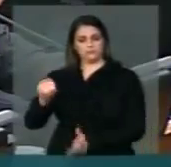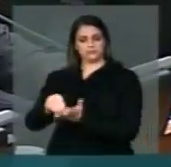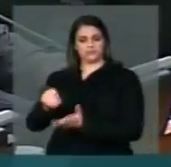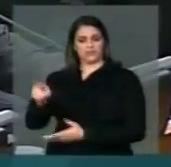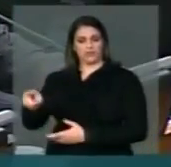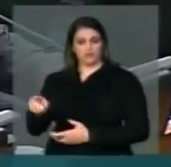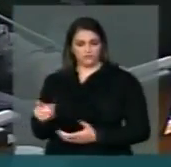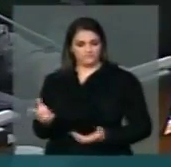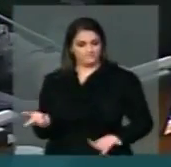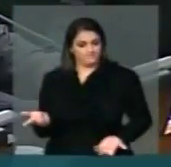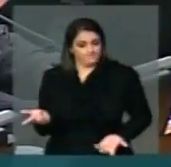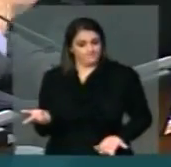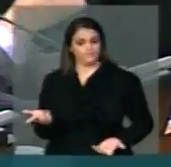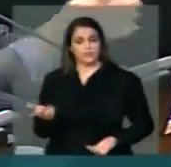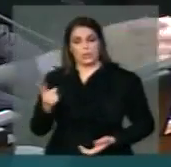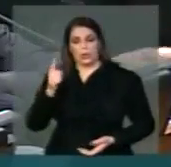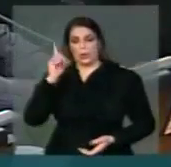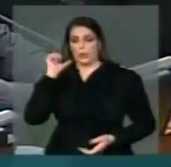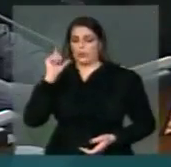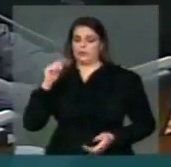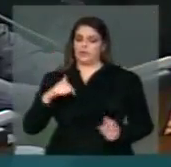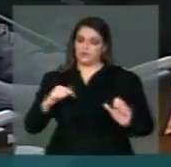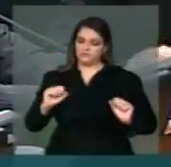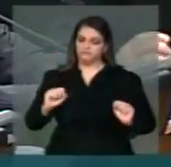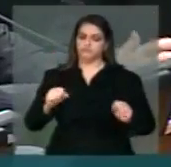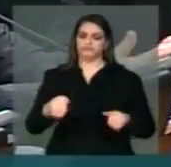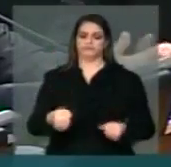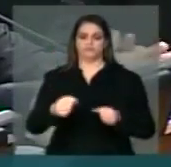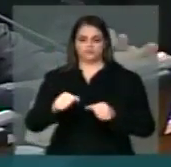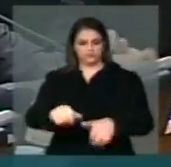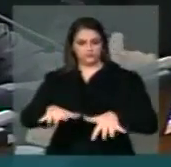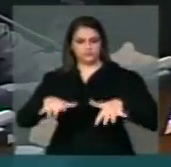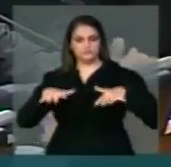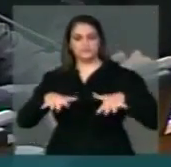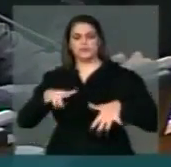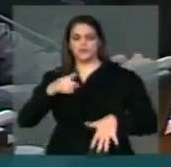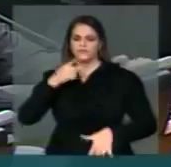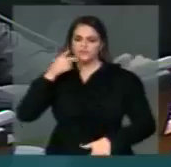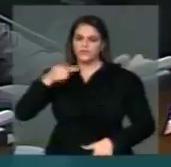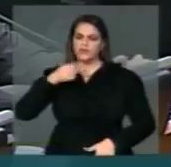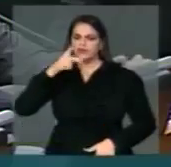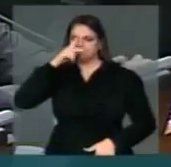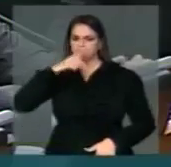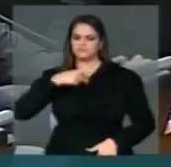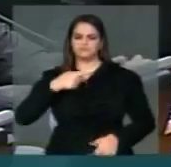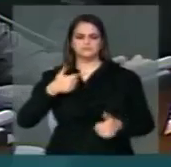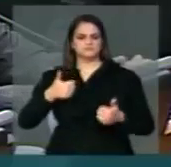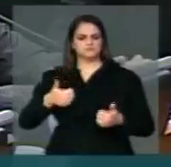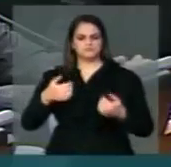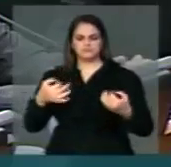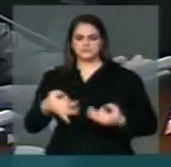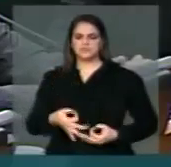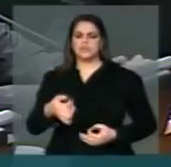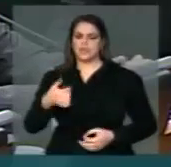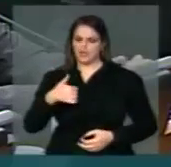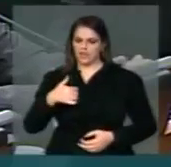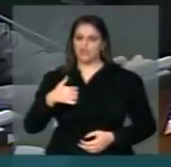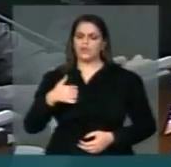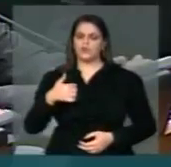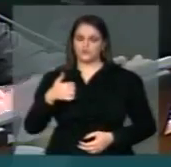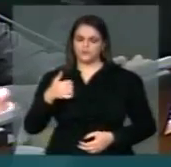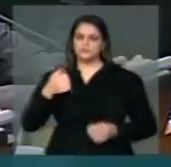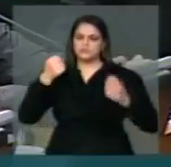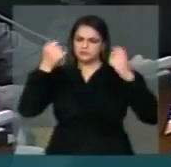minha pessoa, da minha conduta nesta casa, no plenário, disse que aqui na CPI viria fazer todos os